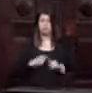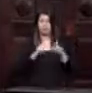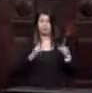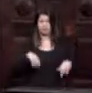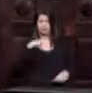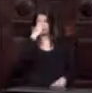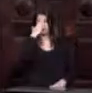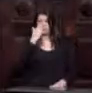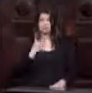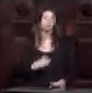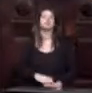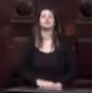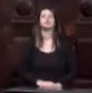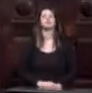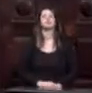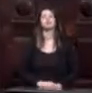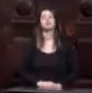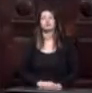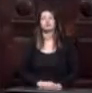obrigada.